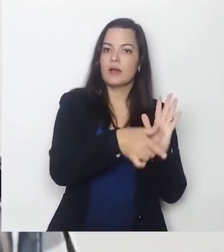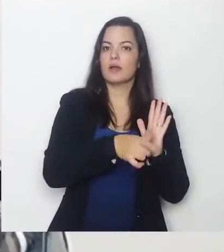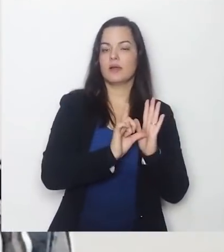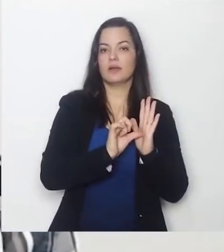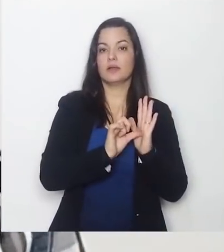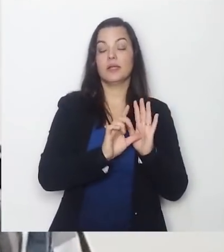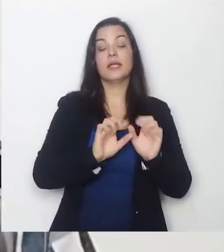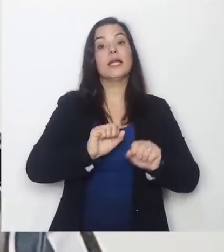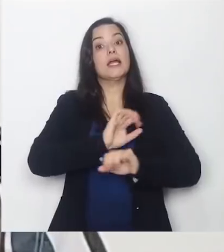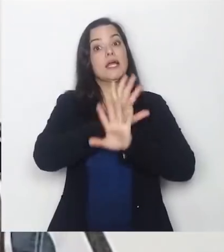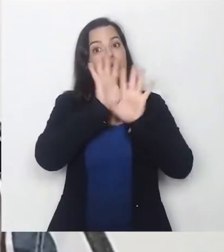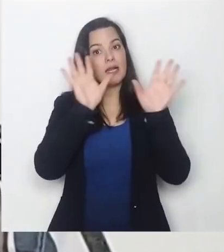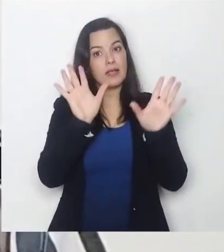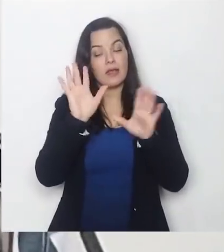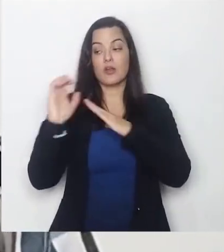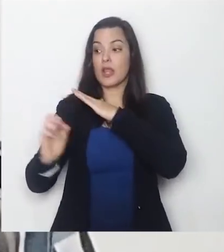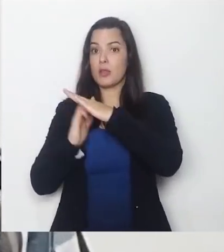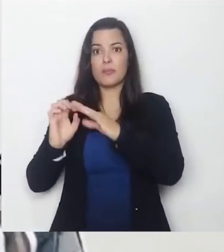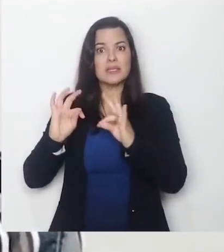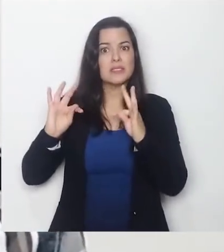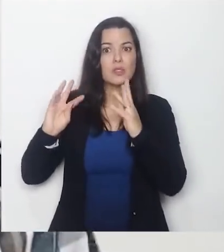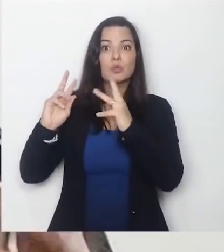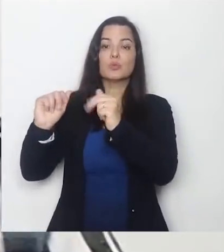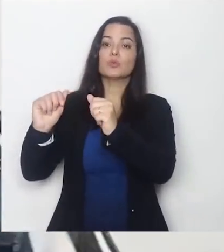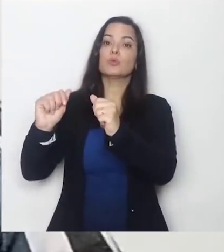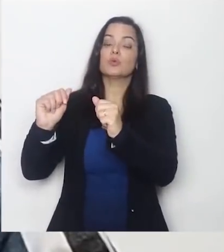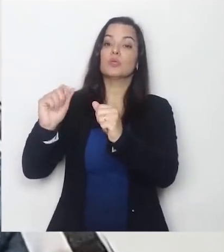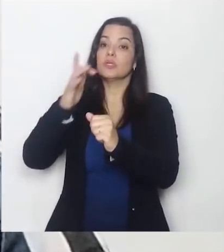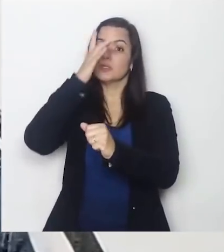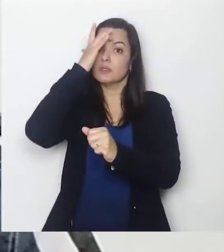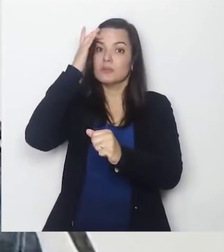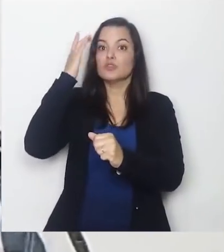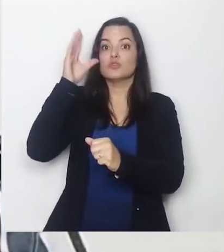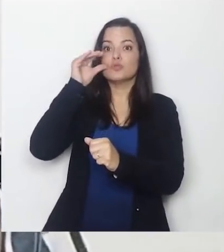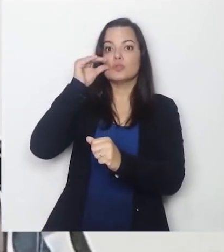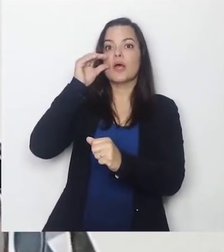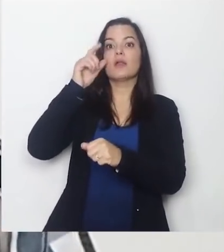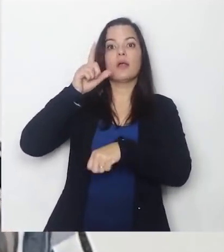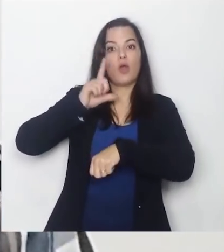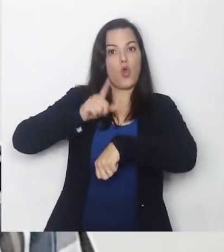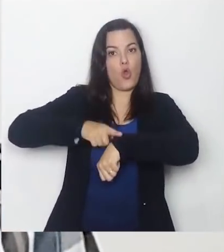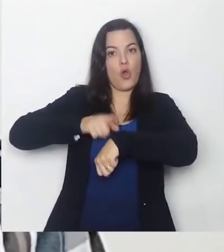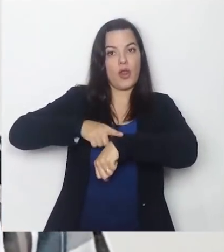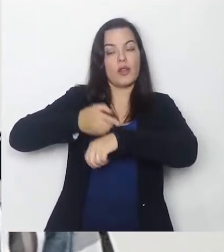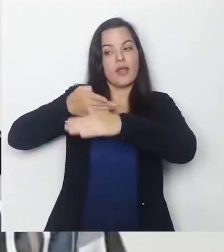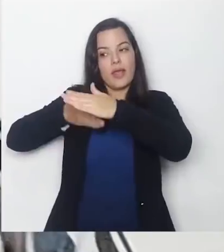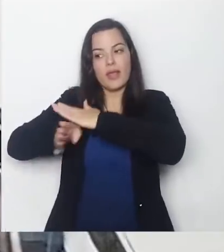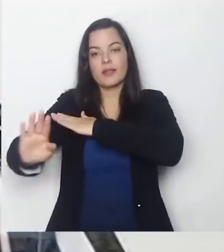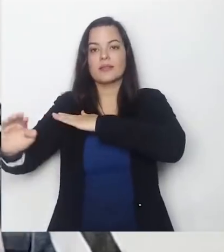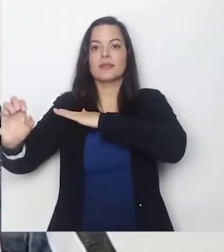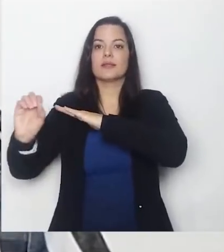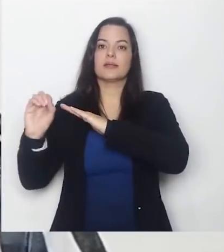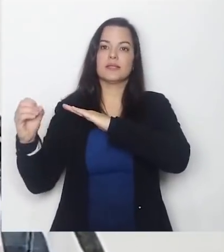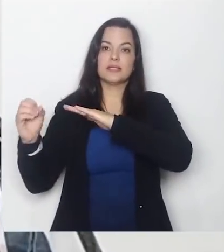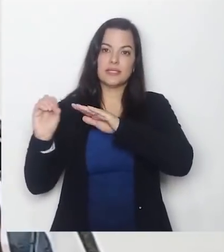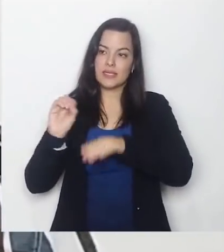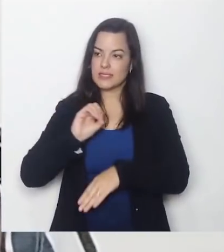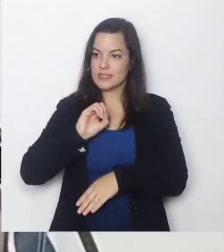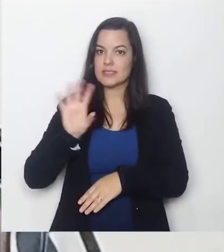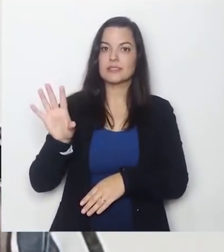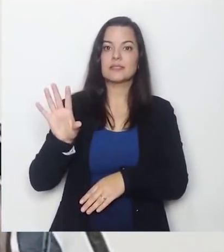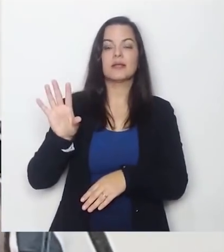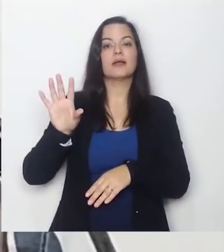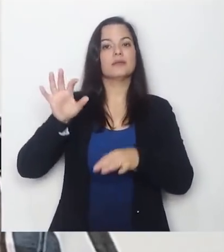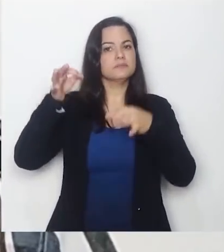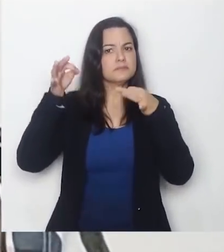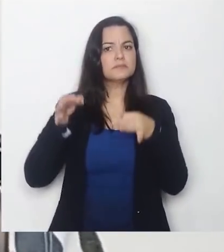toda empresa, os músicos têm um horário de entrada e de saída. Porém, além do horário da entrada, que é no início do ensaio, o músico